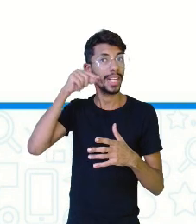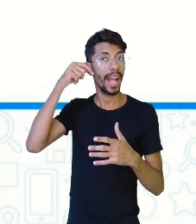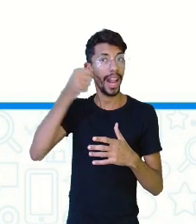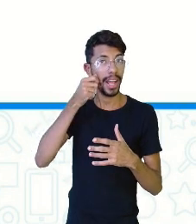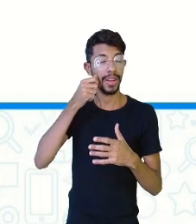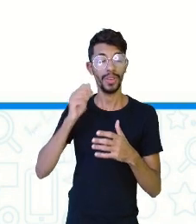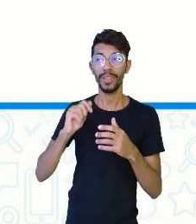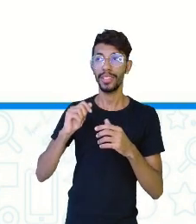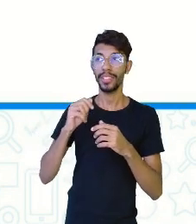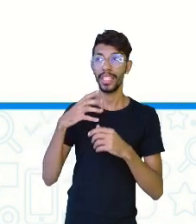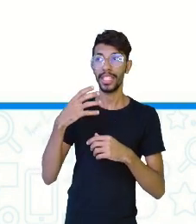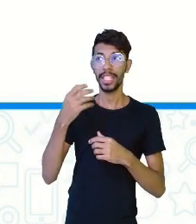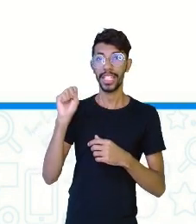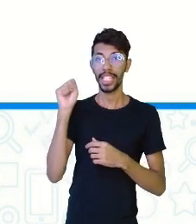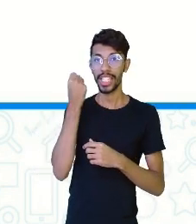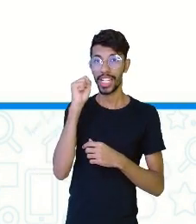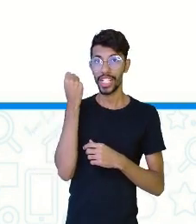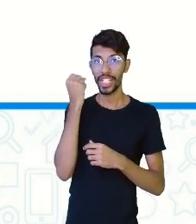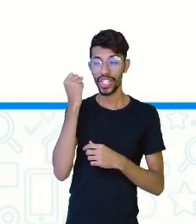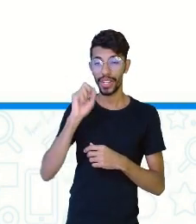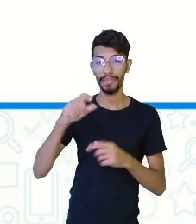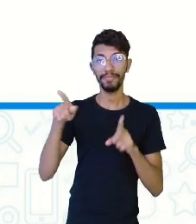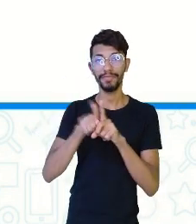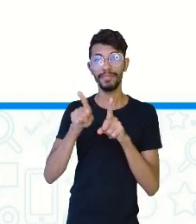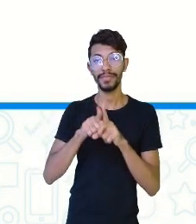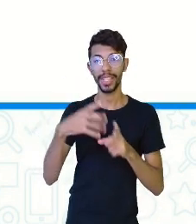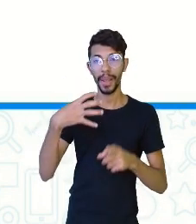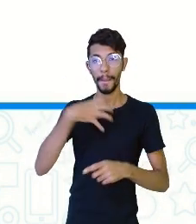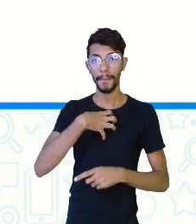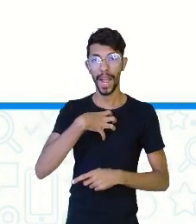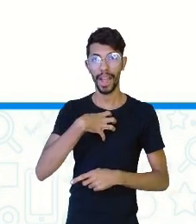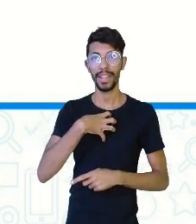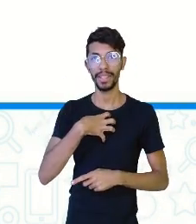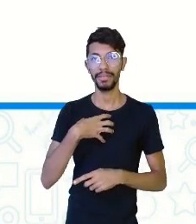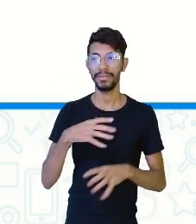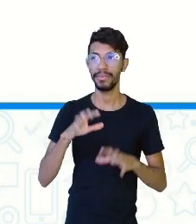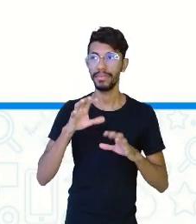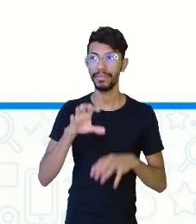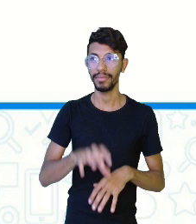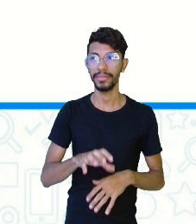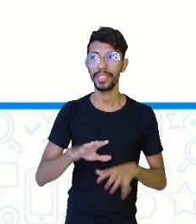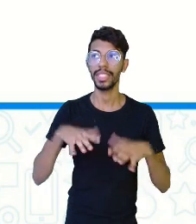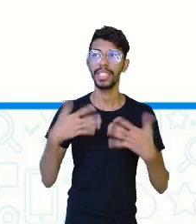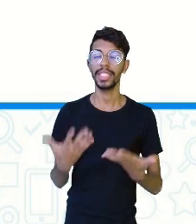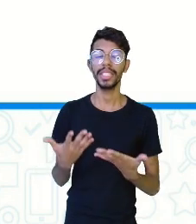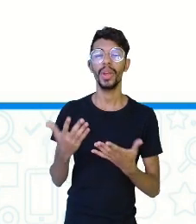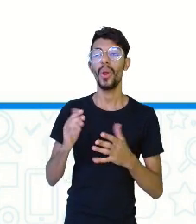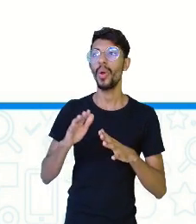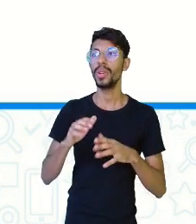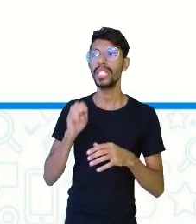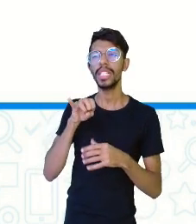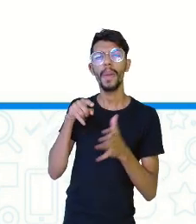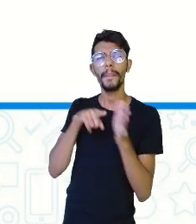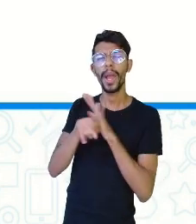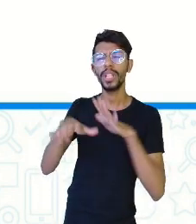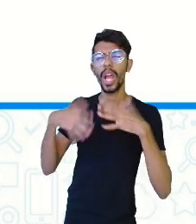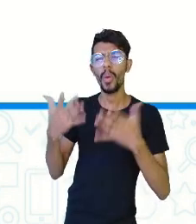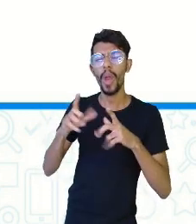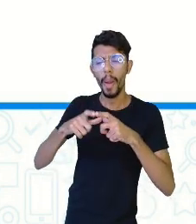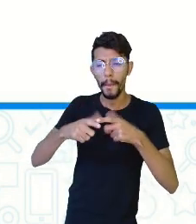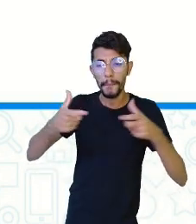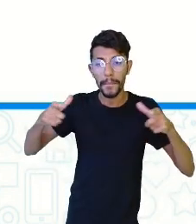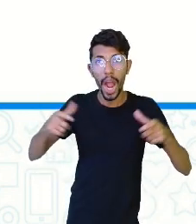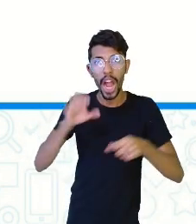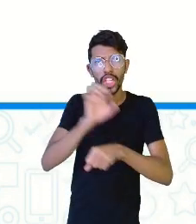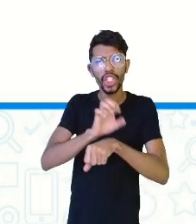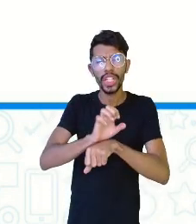Bahia. Observe por essa imagem aí, se eu te perguntar qual o maior estado em extensão territorial, o que é que você vai